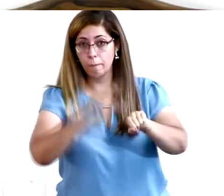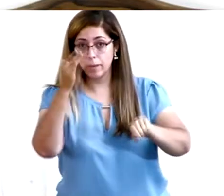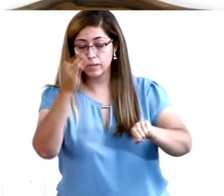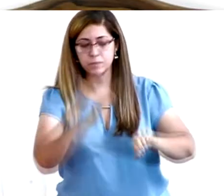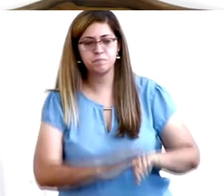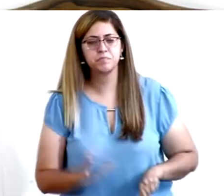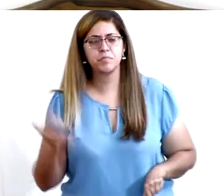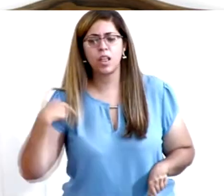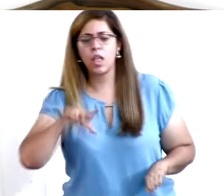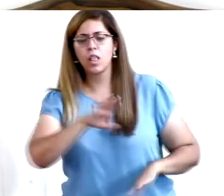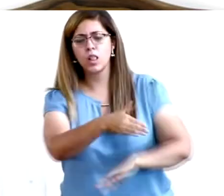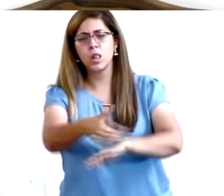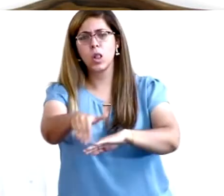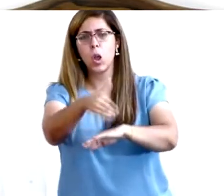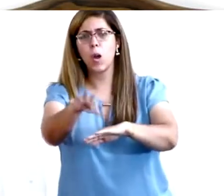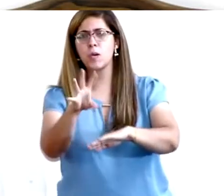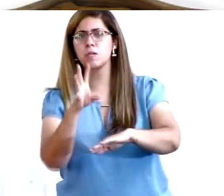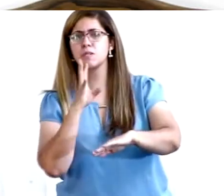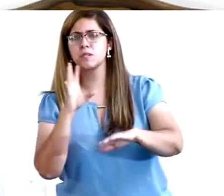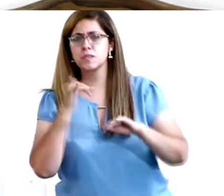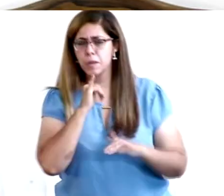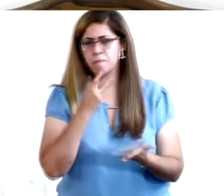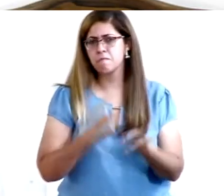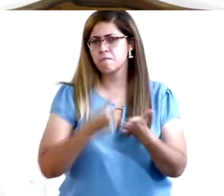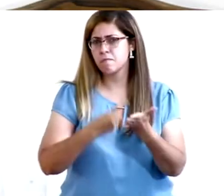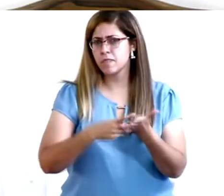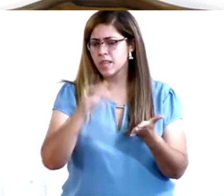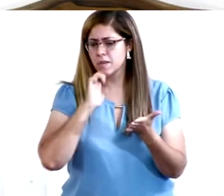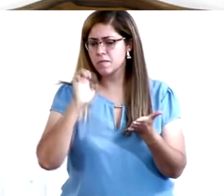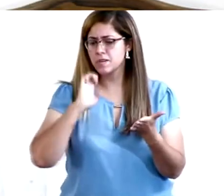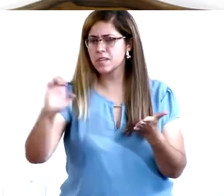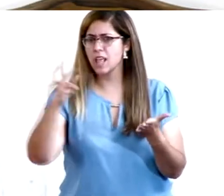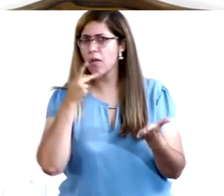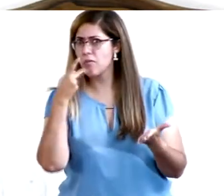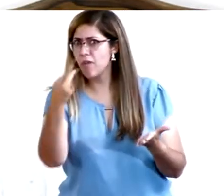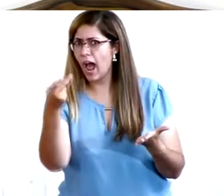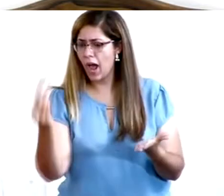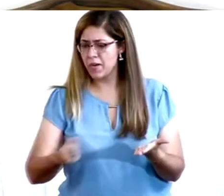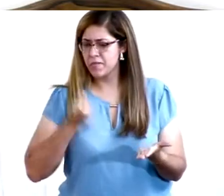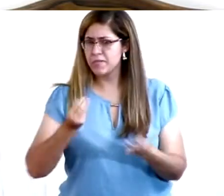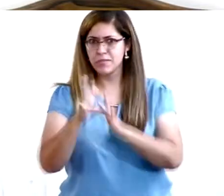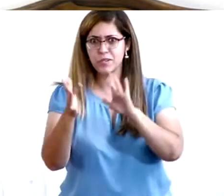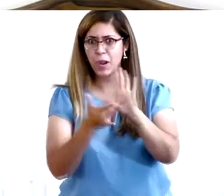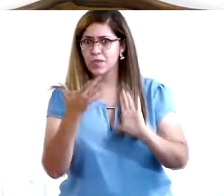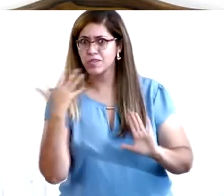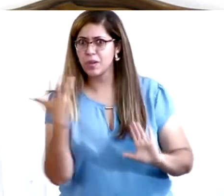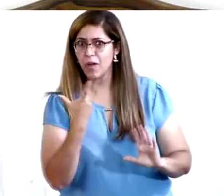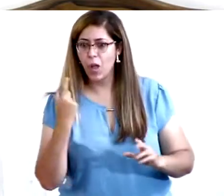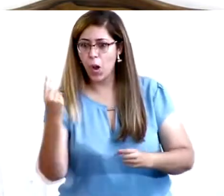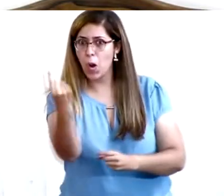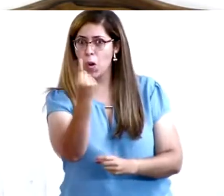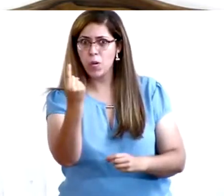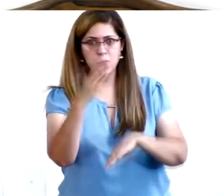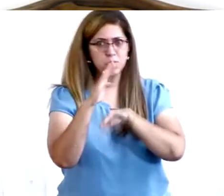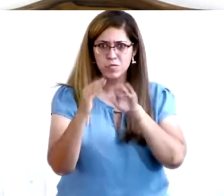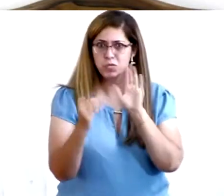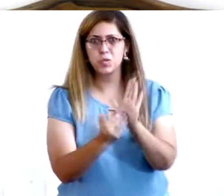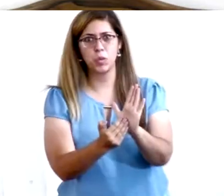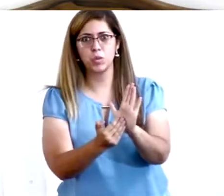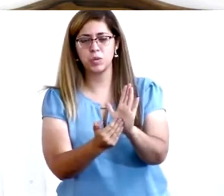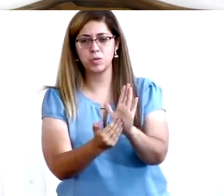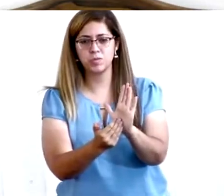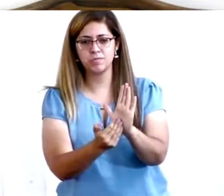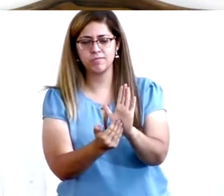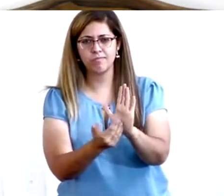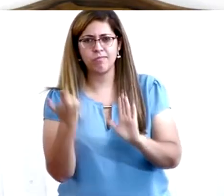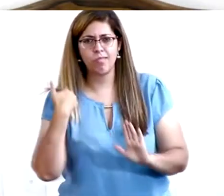numa instituição e falarem que existe um Jesus Cristo vivo, único mediador, único e suficiente mediador, e que as pessoas precisam